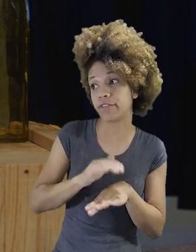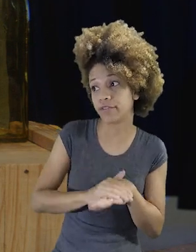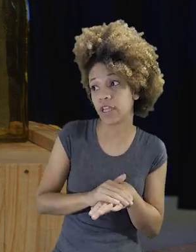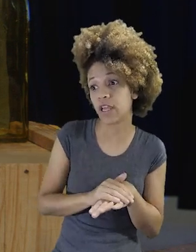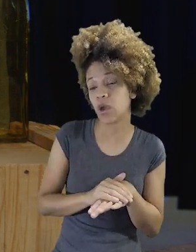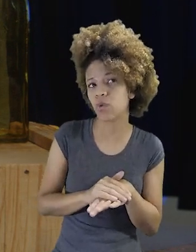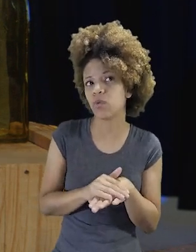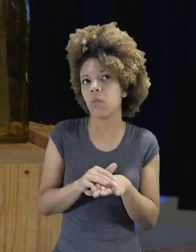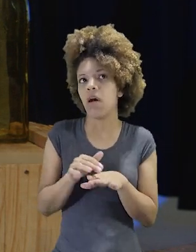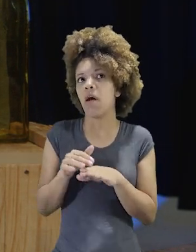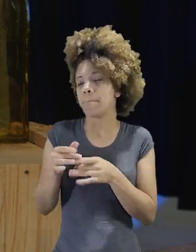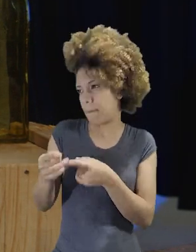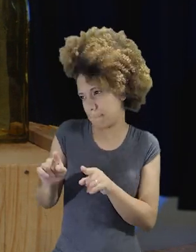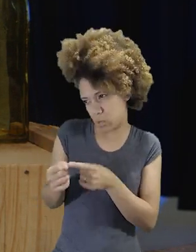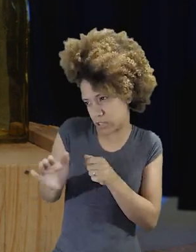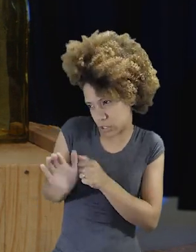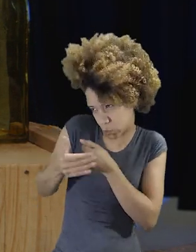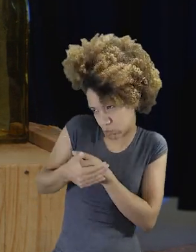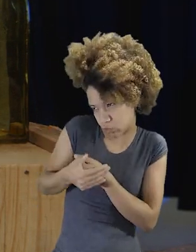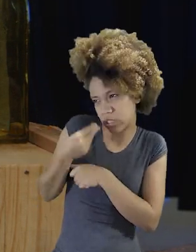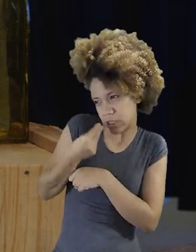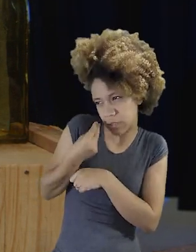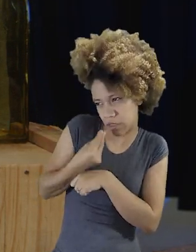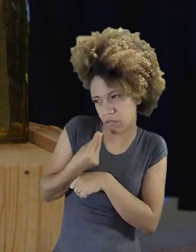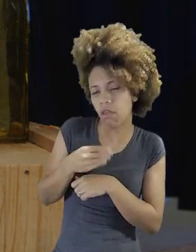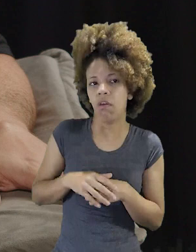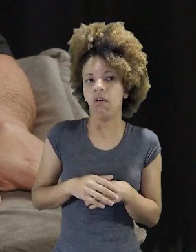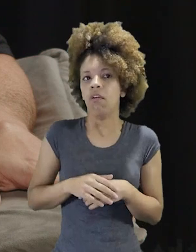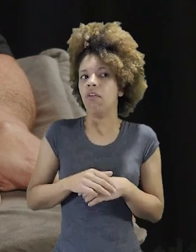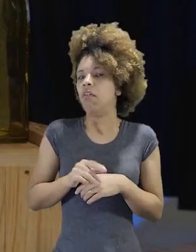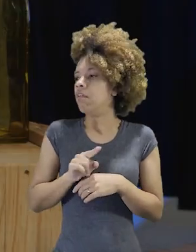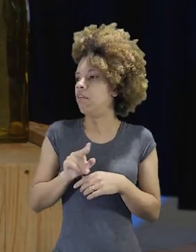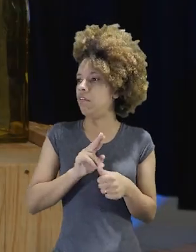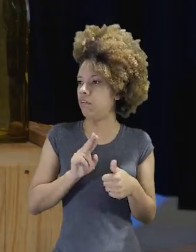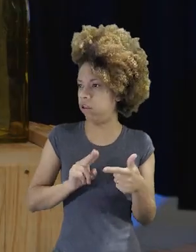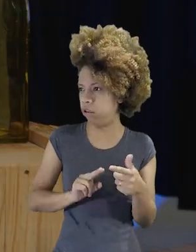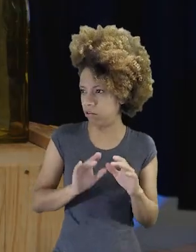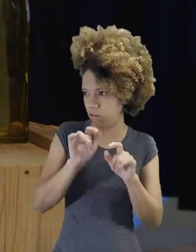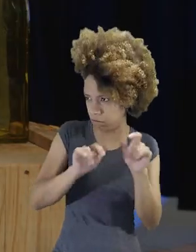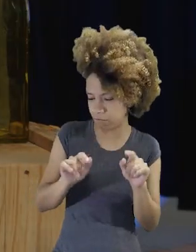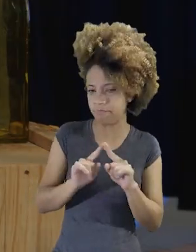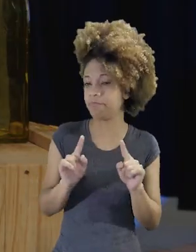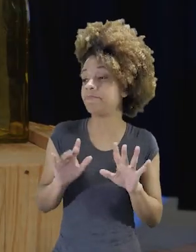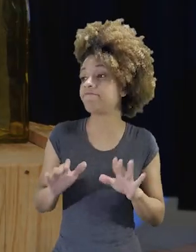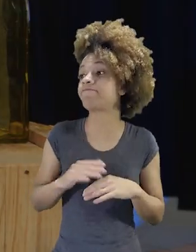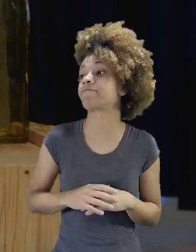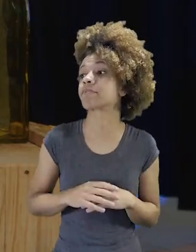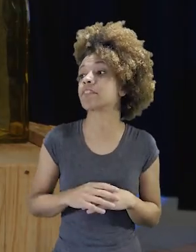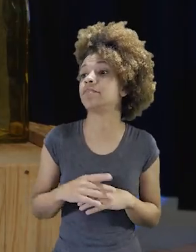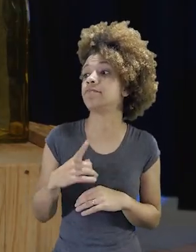tem essa coisa de fazer uma diz Sublime tá ligado que é passa né Sem falar o nome do cara tá ligado